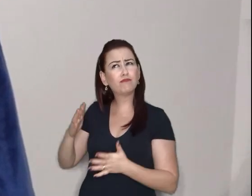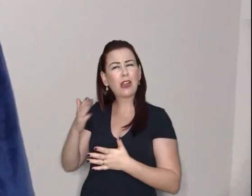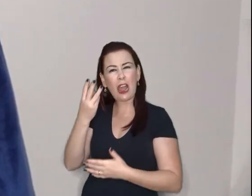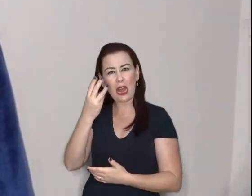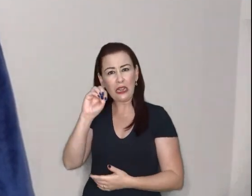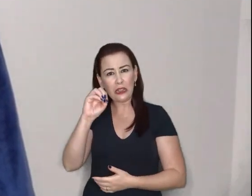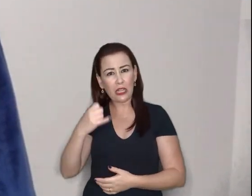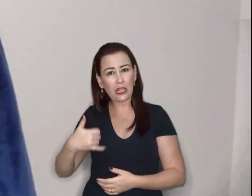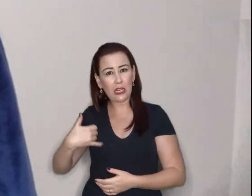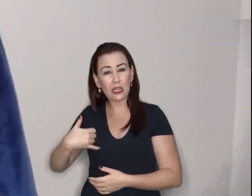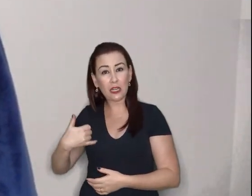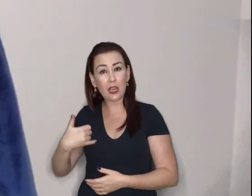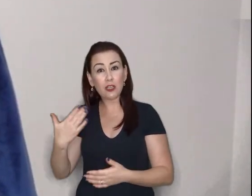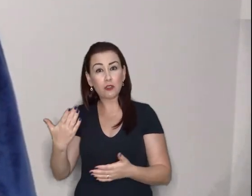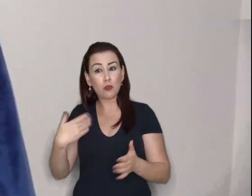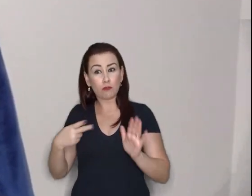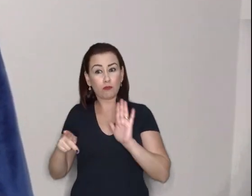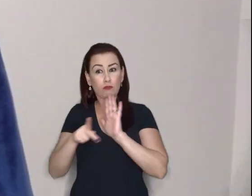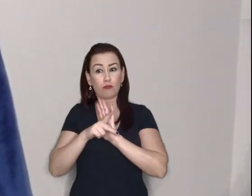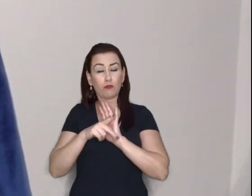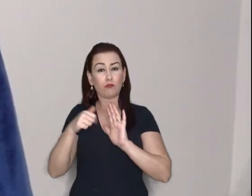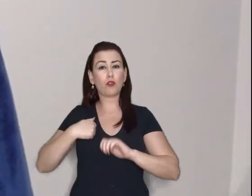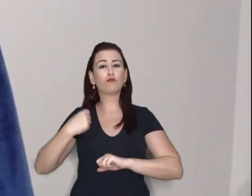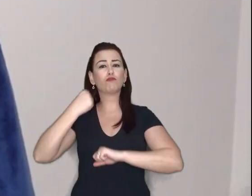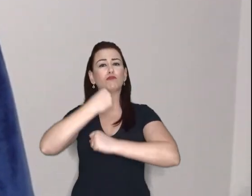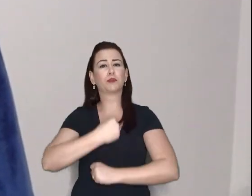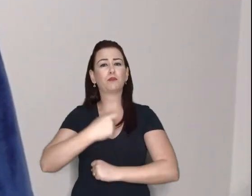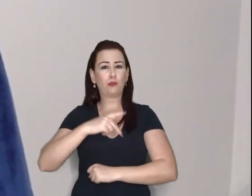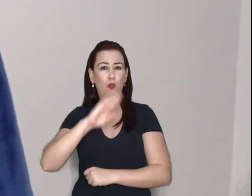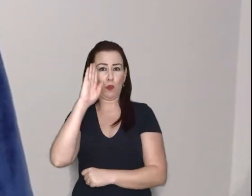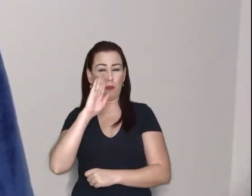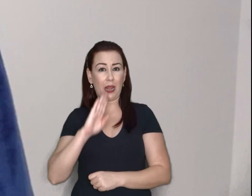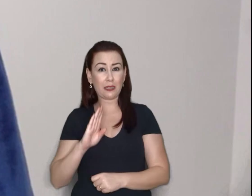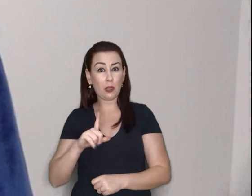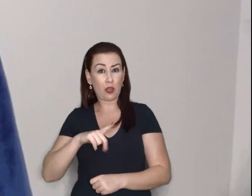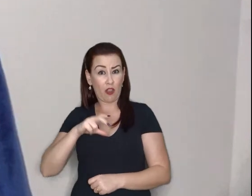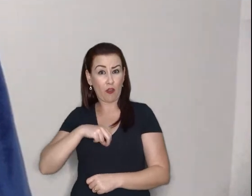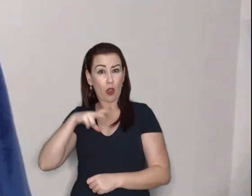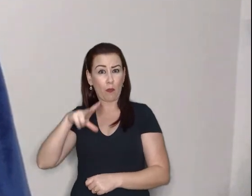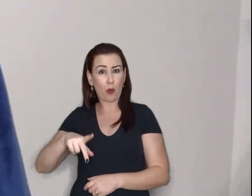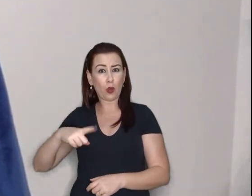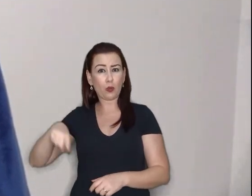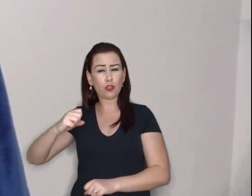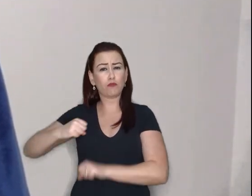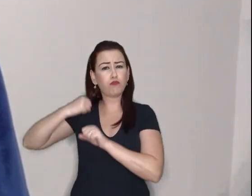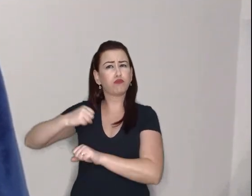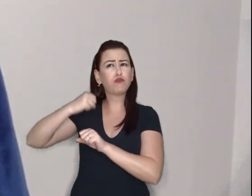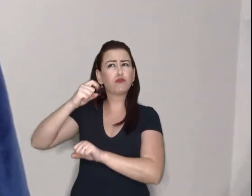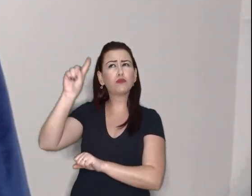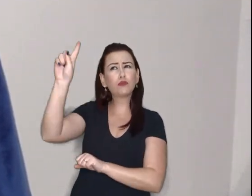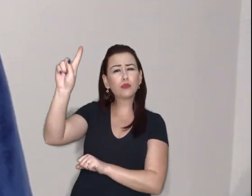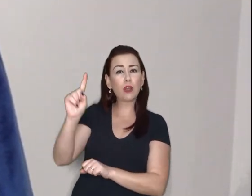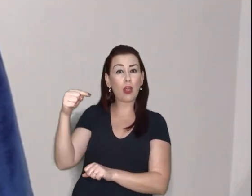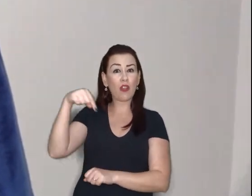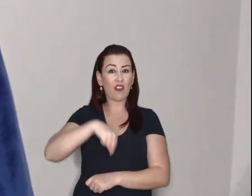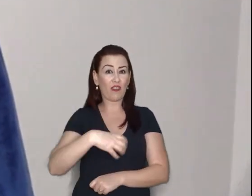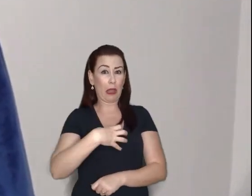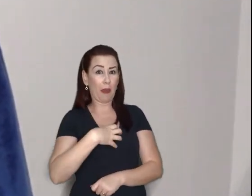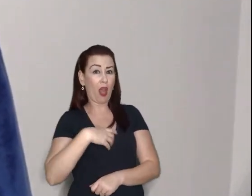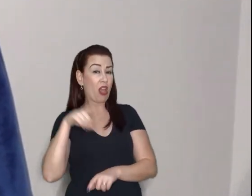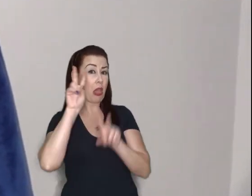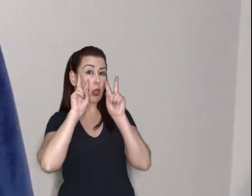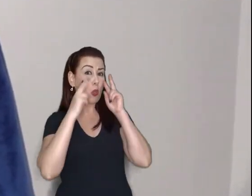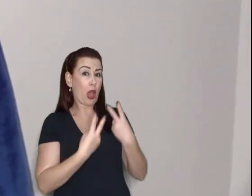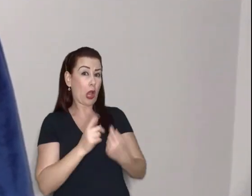anos quando Dom Pedro proclamou a independência no Brasil. As tropas portuguesas que estavam na Bahia se recusaram a reconhecê-lo como